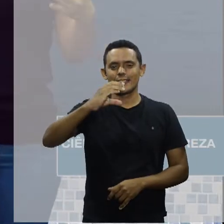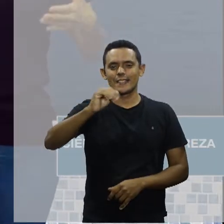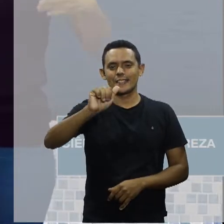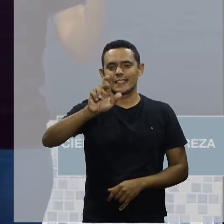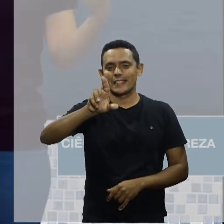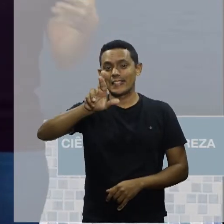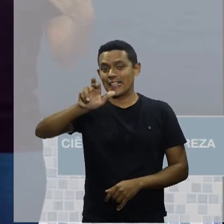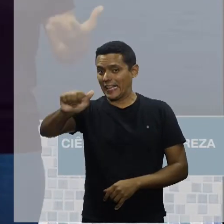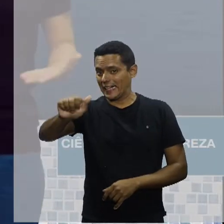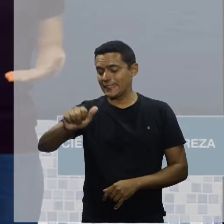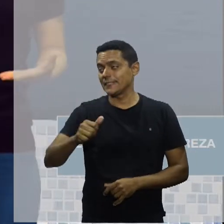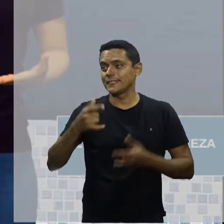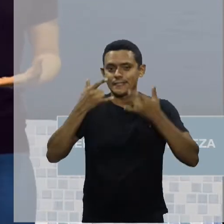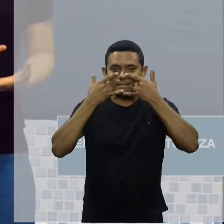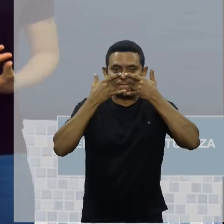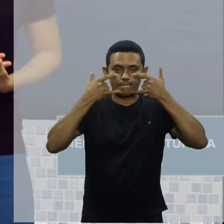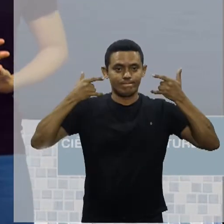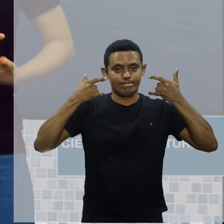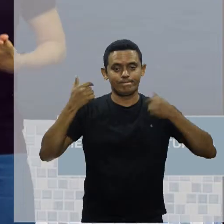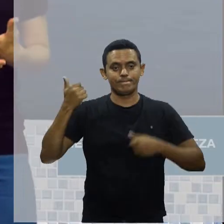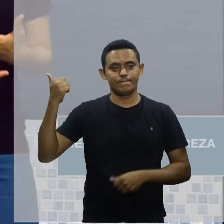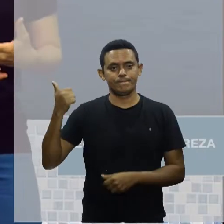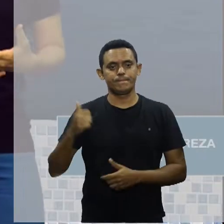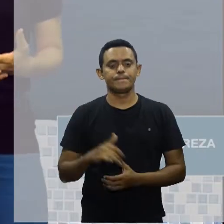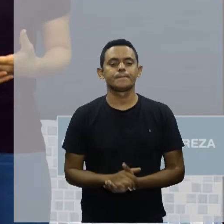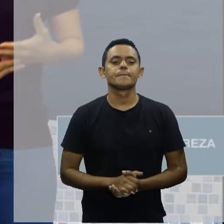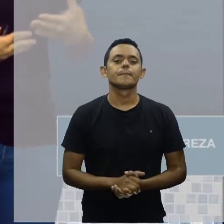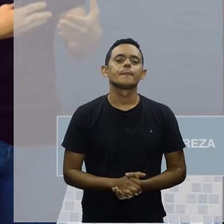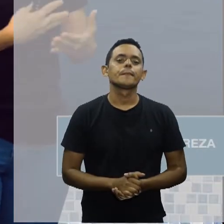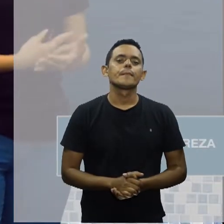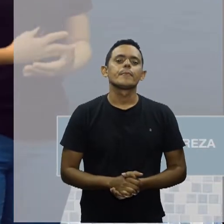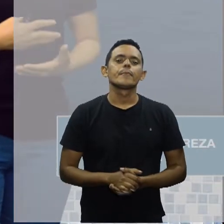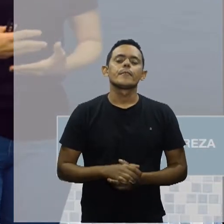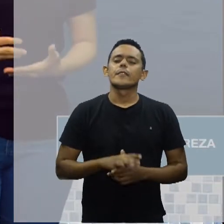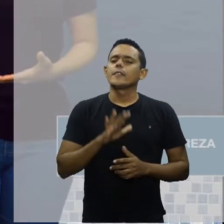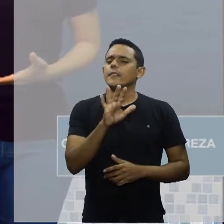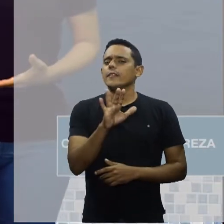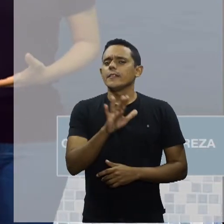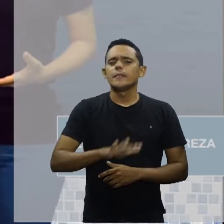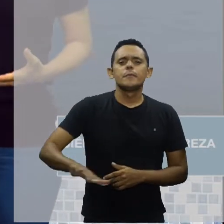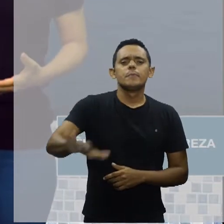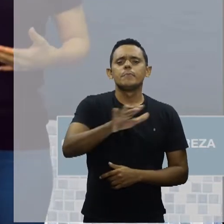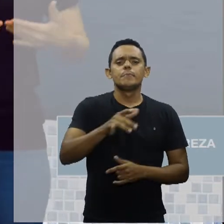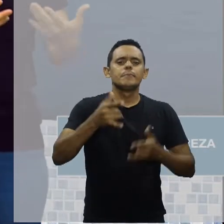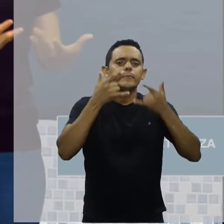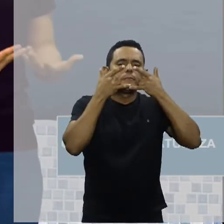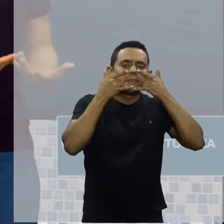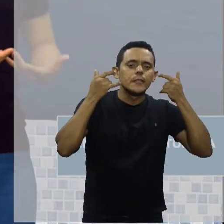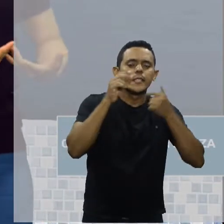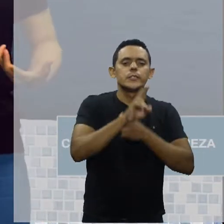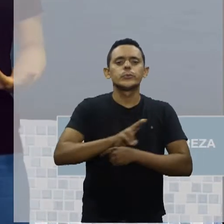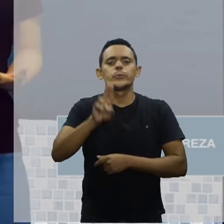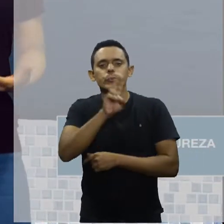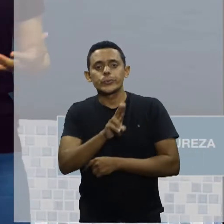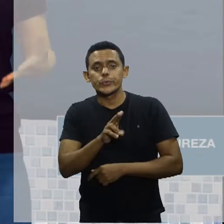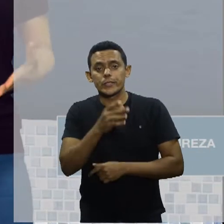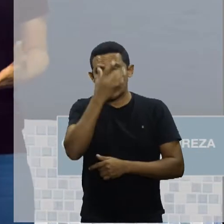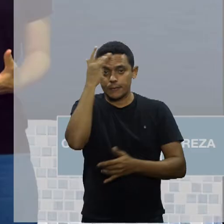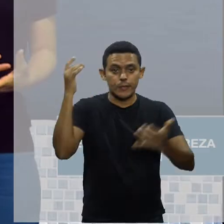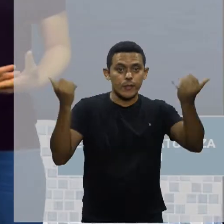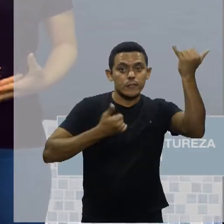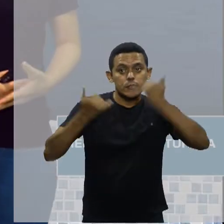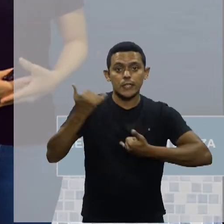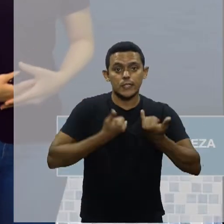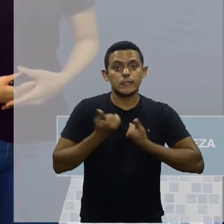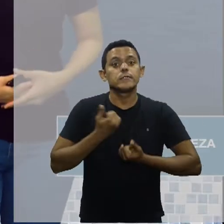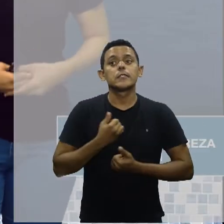né? Que é usar a máscara, tá? Usar a máscara tem sido comprovado, né? Que é realmente muito eficaz no